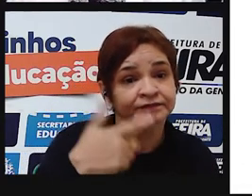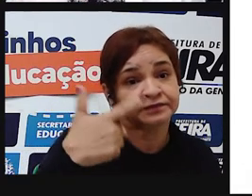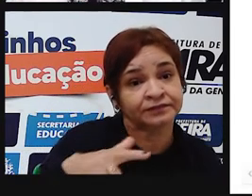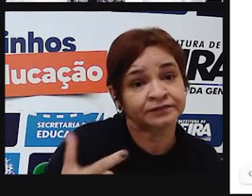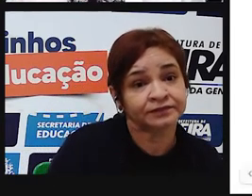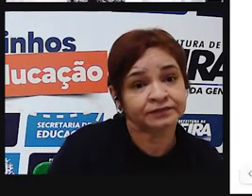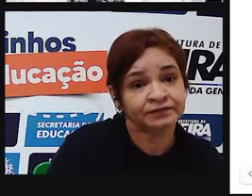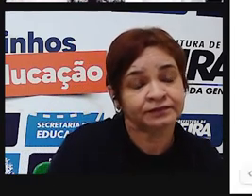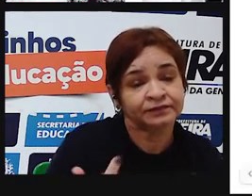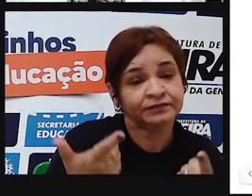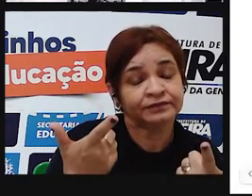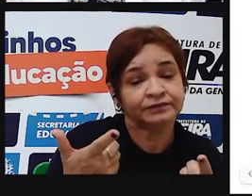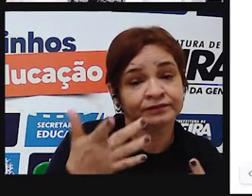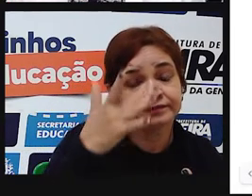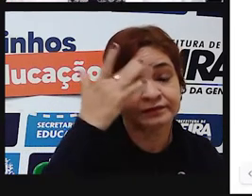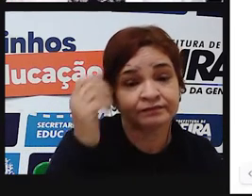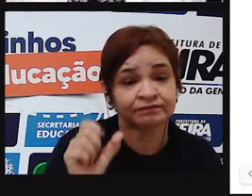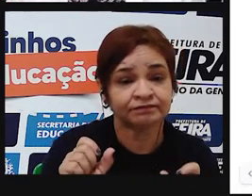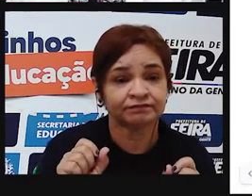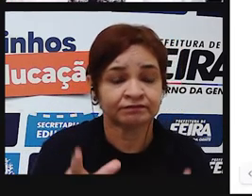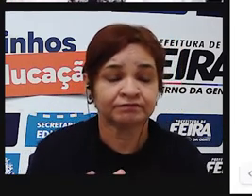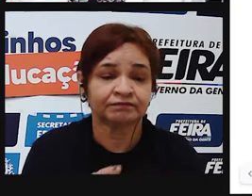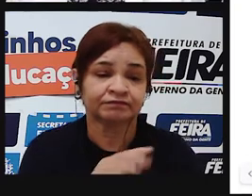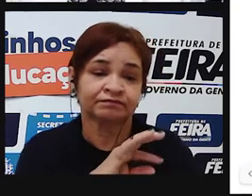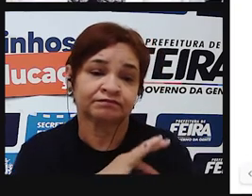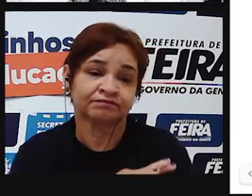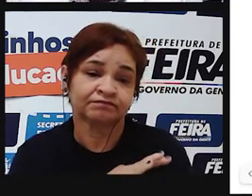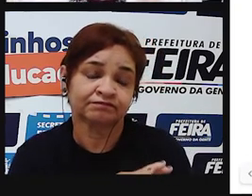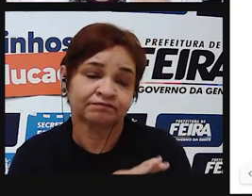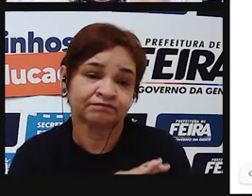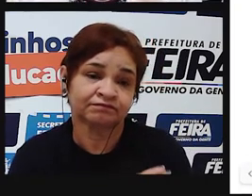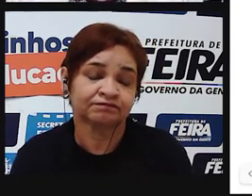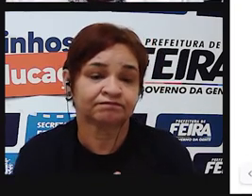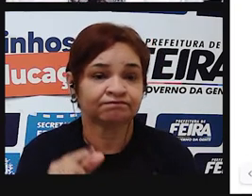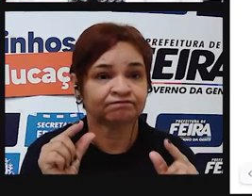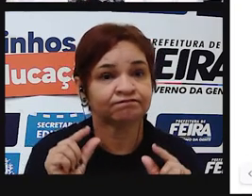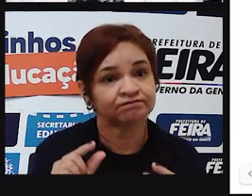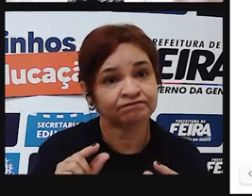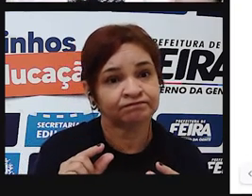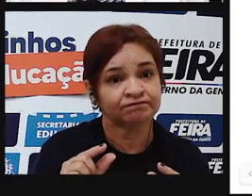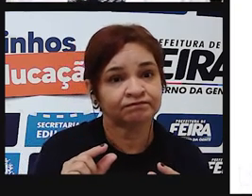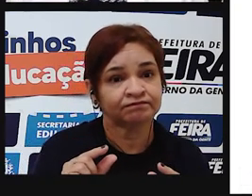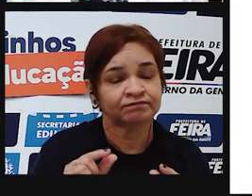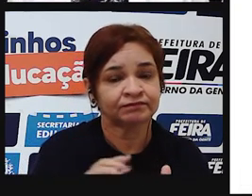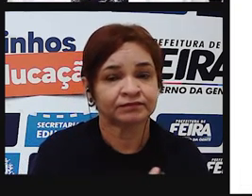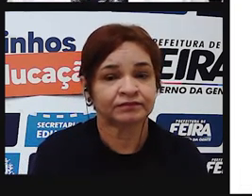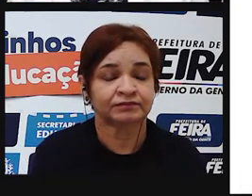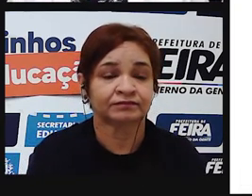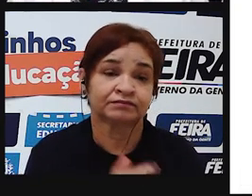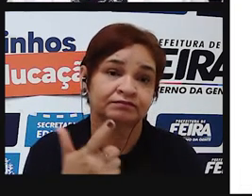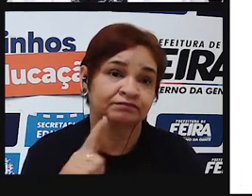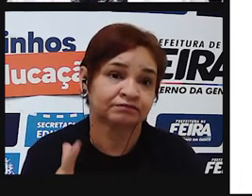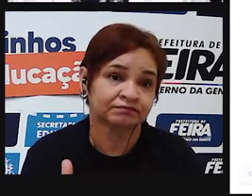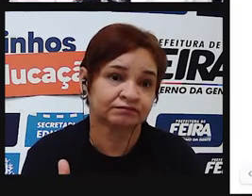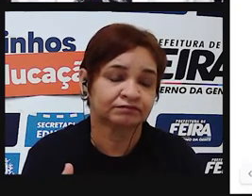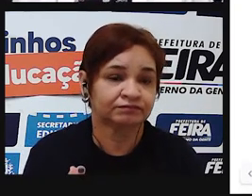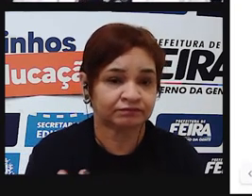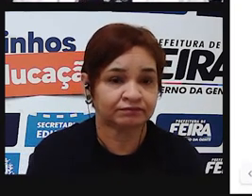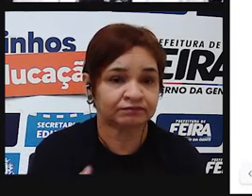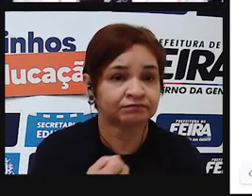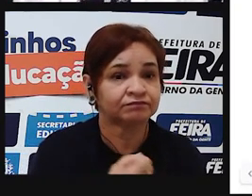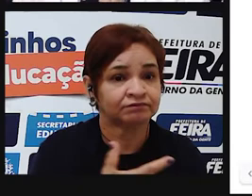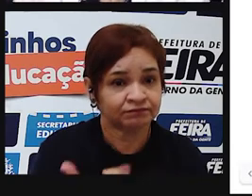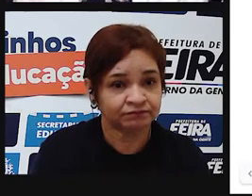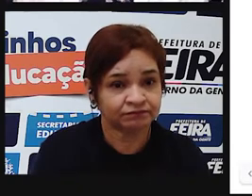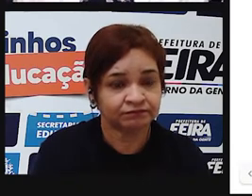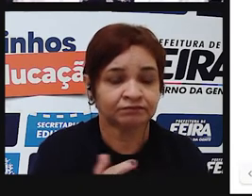fortuna, os que apenas ganham ordinário, exíguo ou minguado salário. Ou